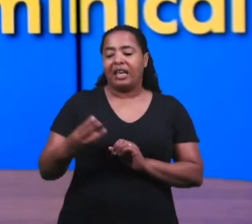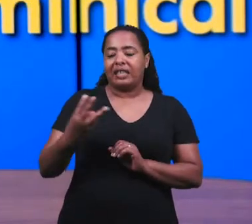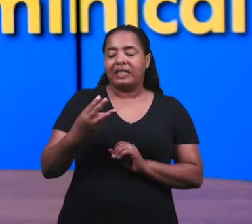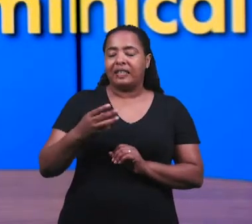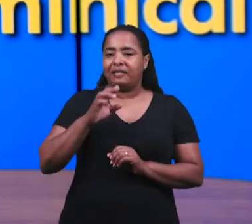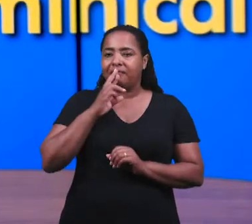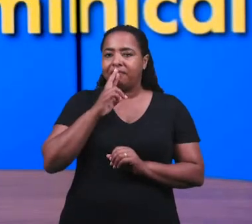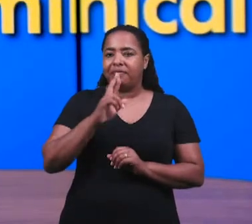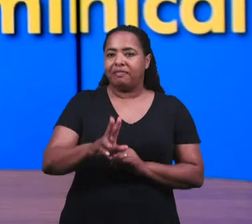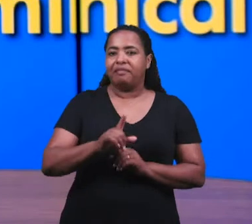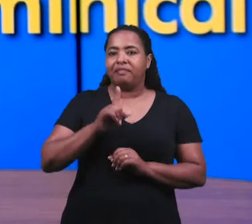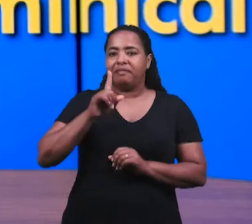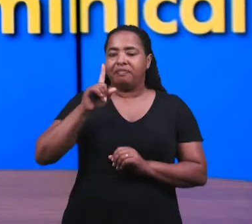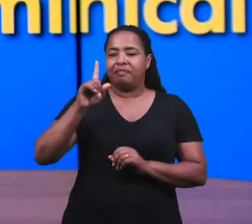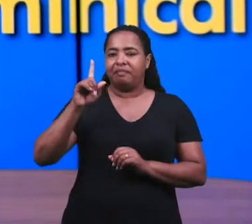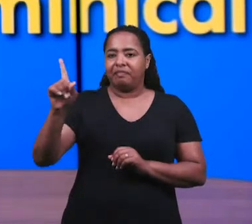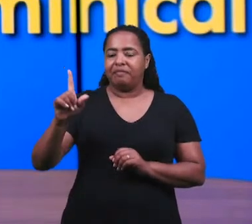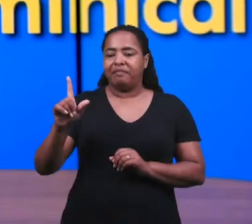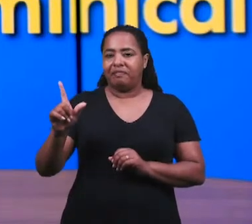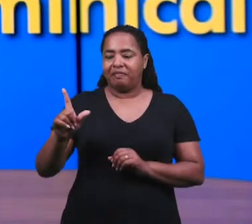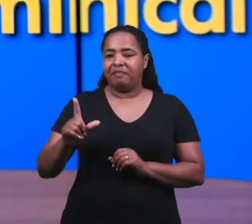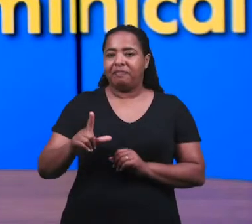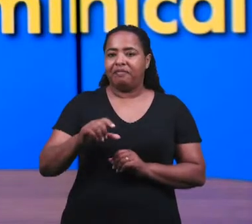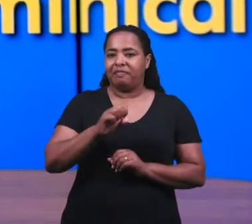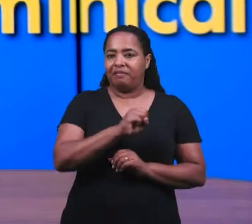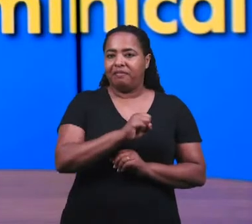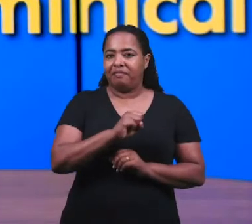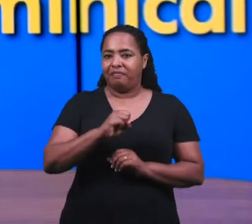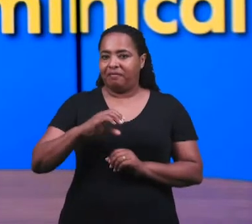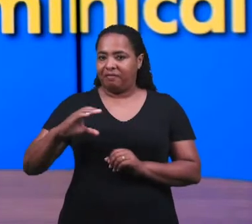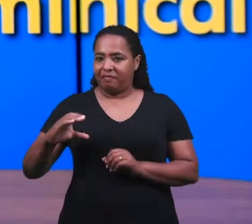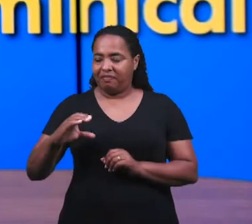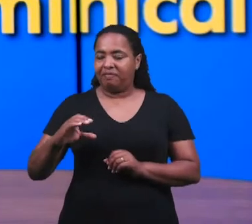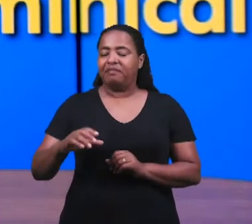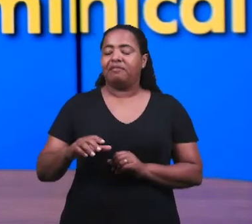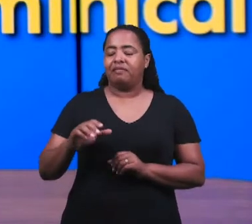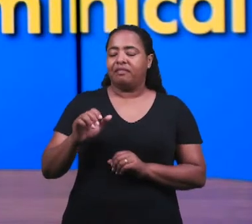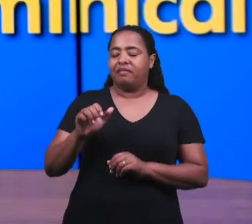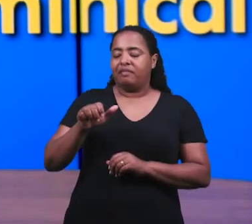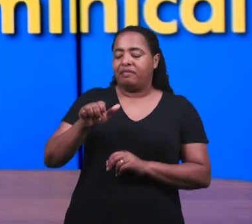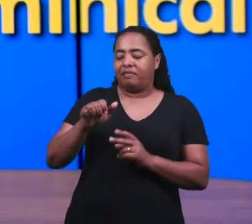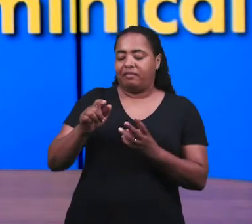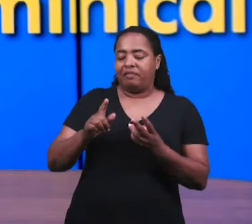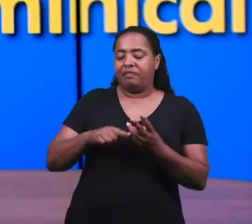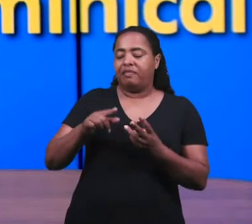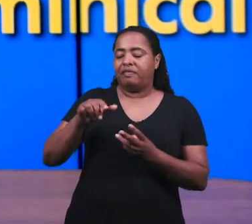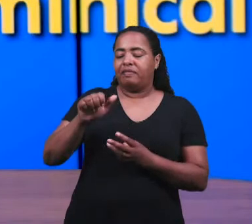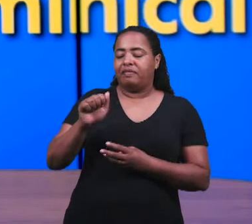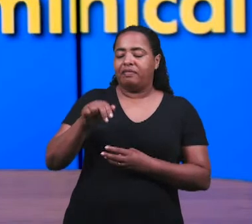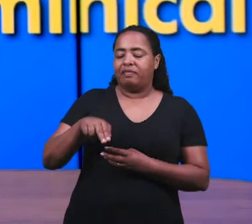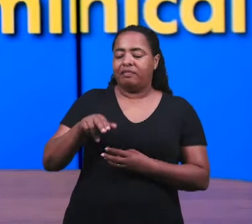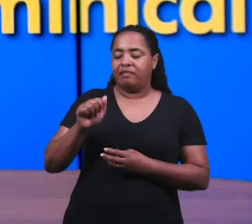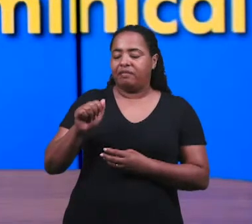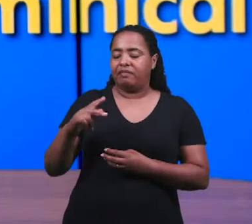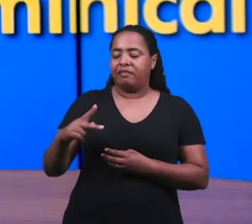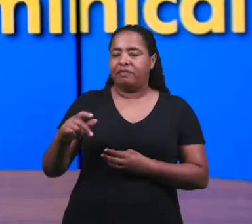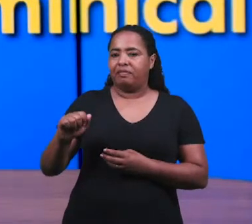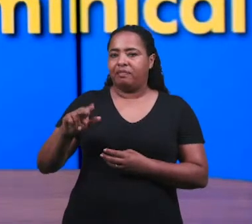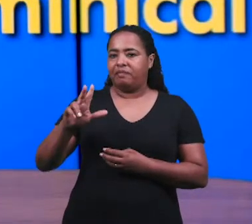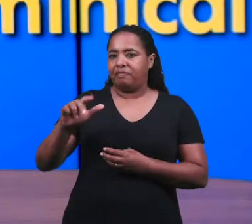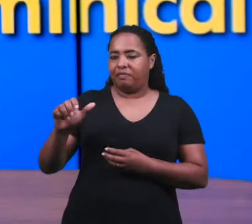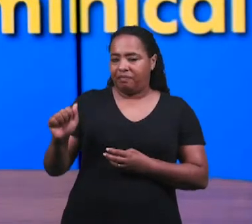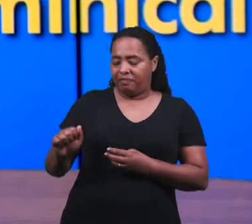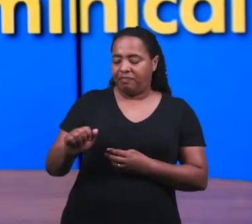pergunta 2 vem lá do estado de Santa Catarina, e é a Ana Paula. A Ana Paula é do grupo de jovens da nossa igreja ali na cidade